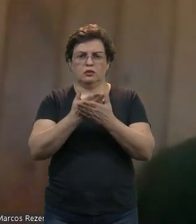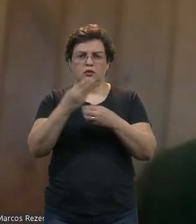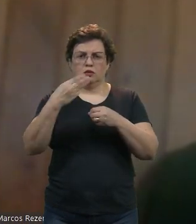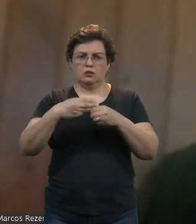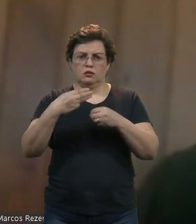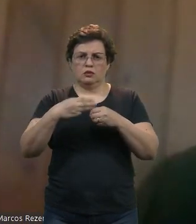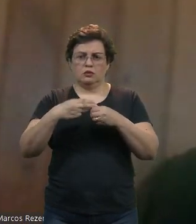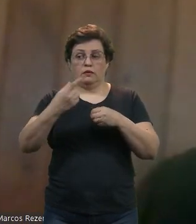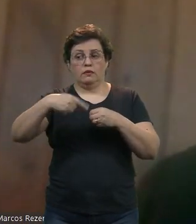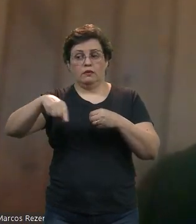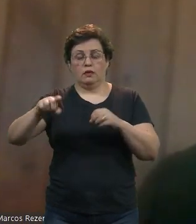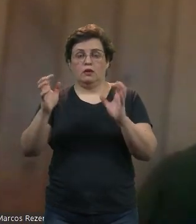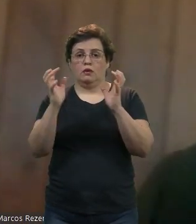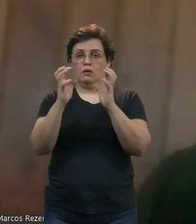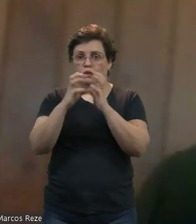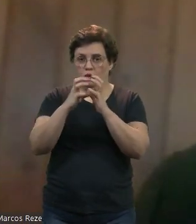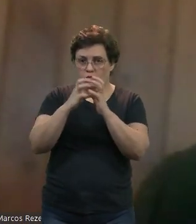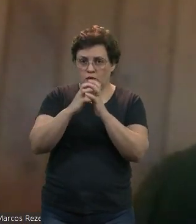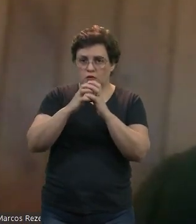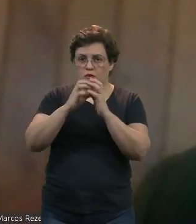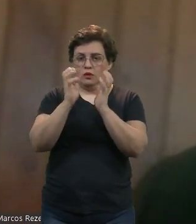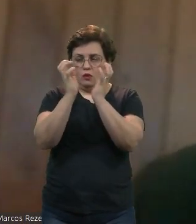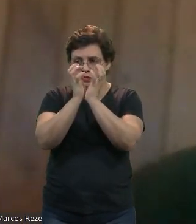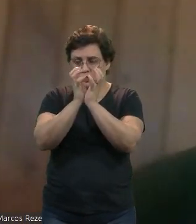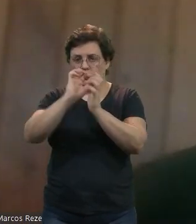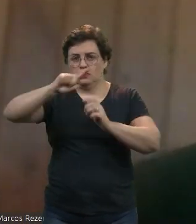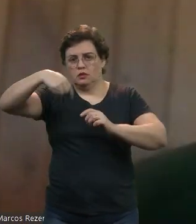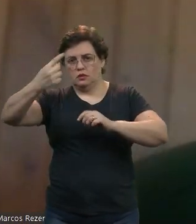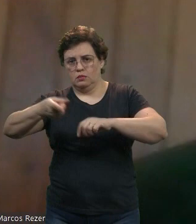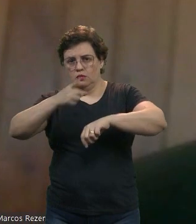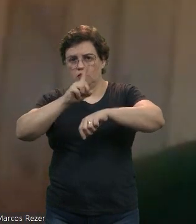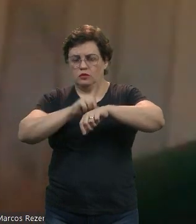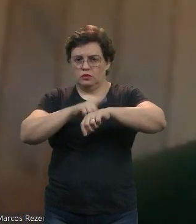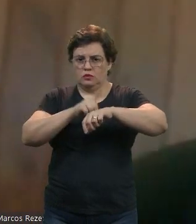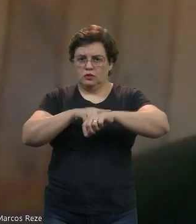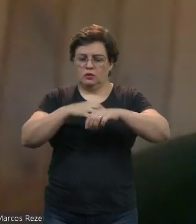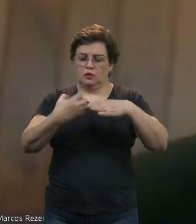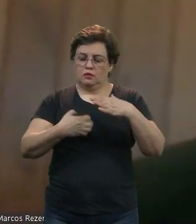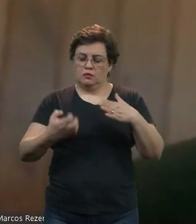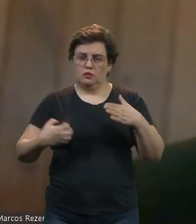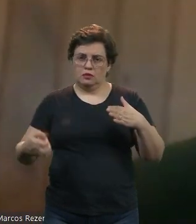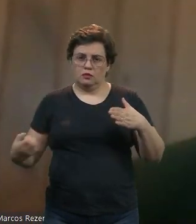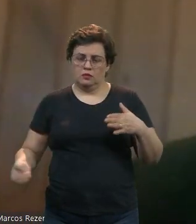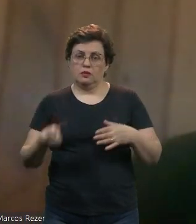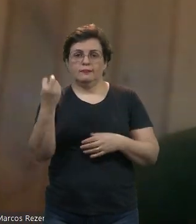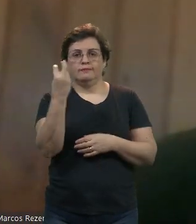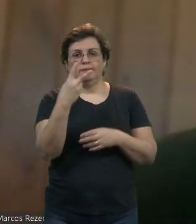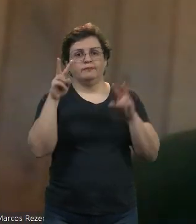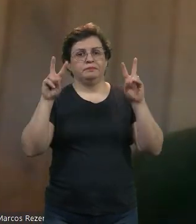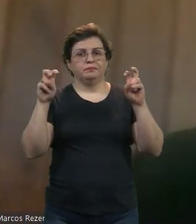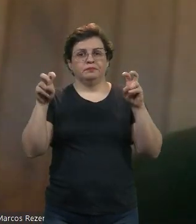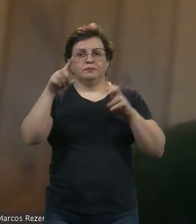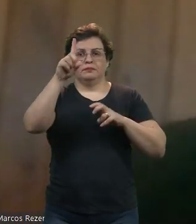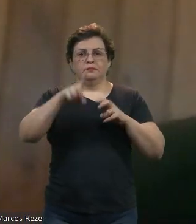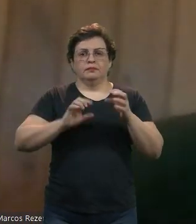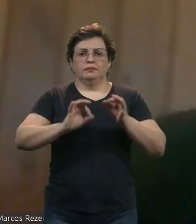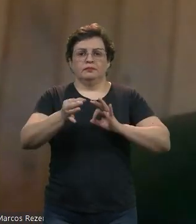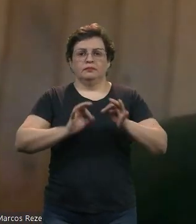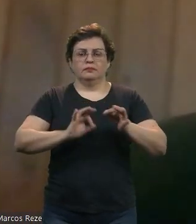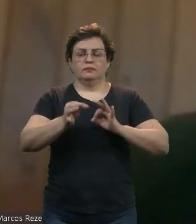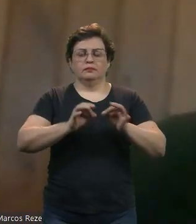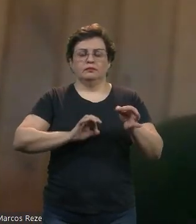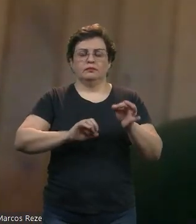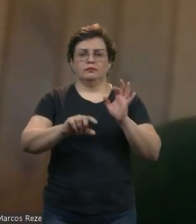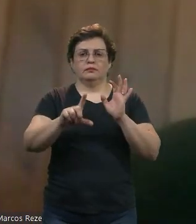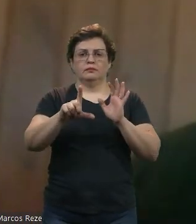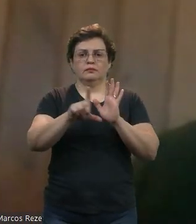Irá às comissões após o decurso do prazo regimental de emendas. Segundo item é o projeto de lei número